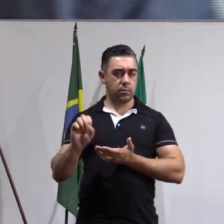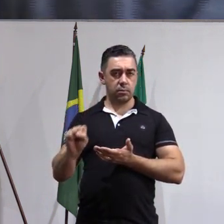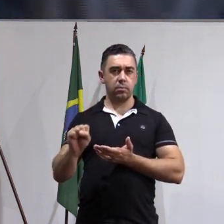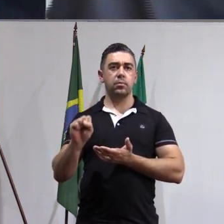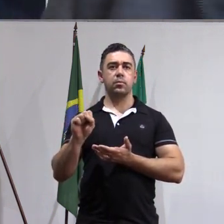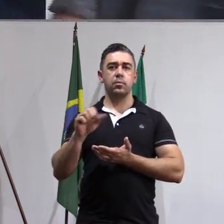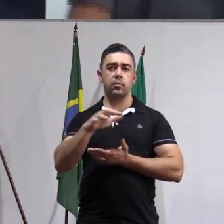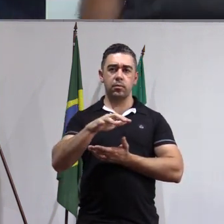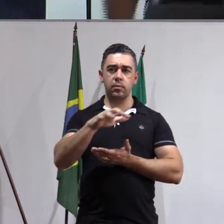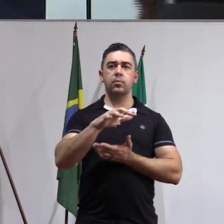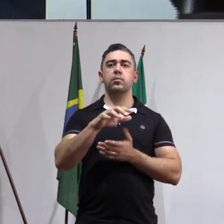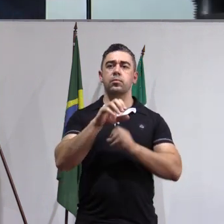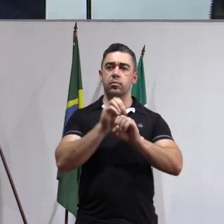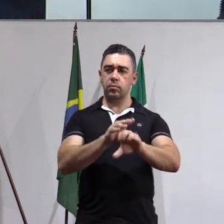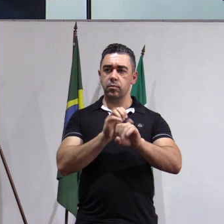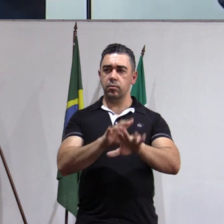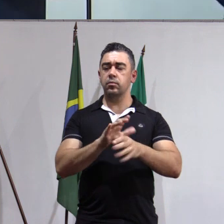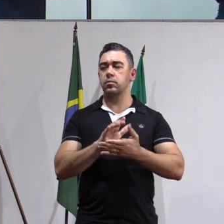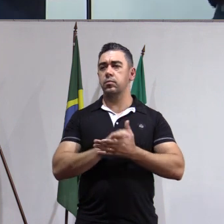educação.